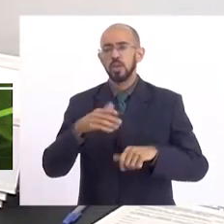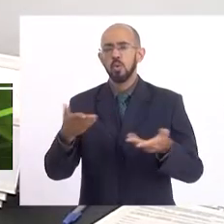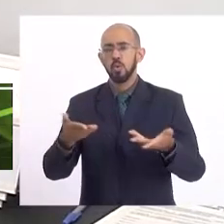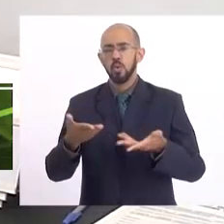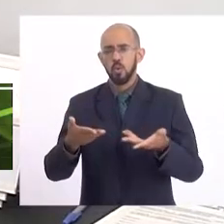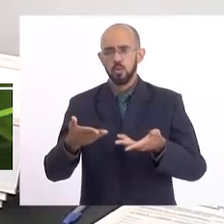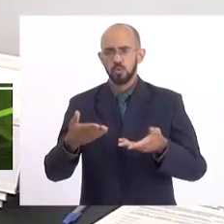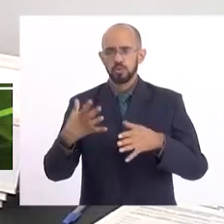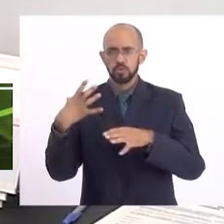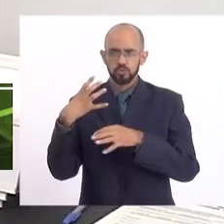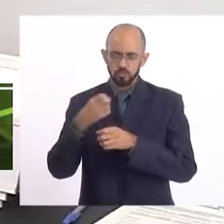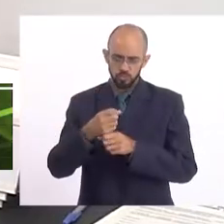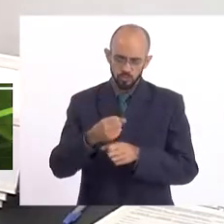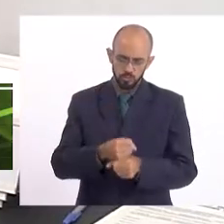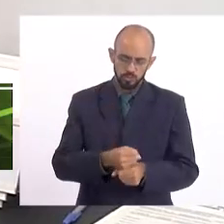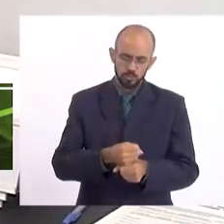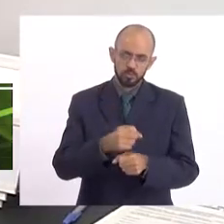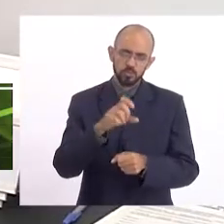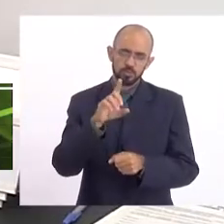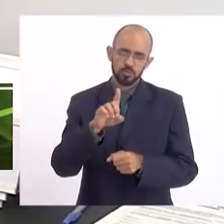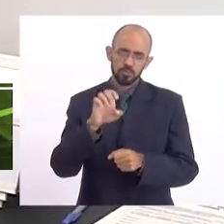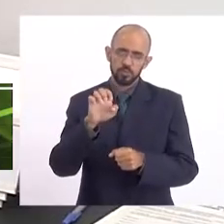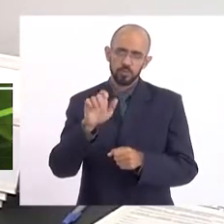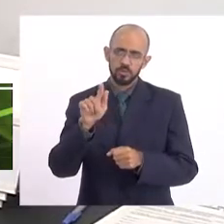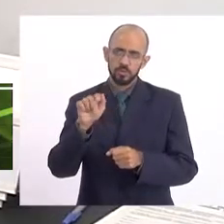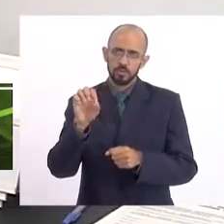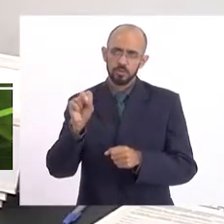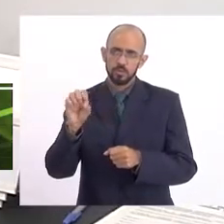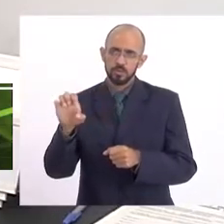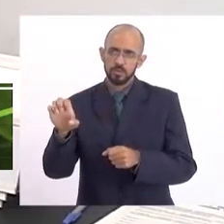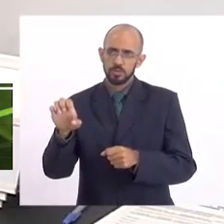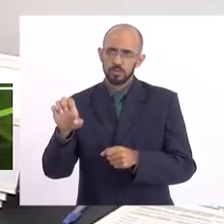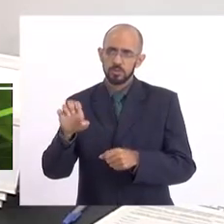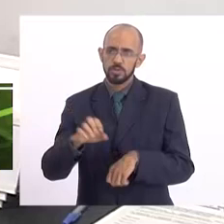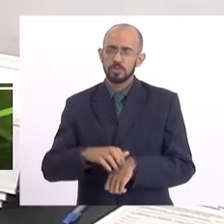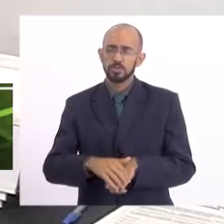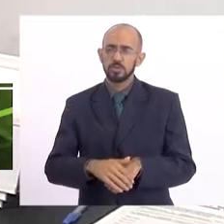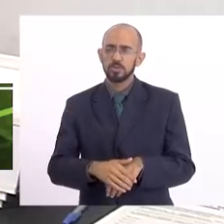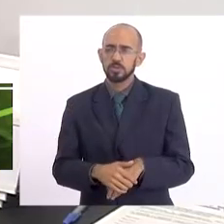última atualização que o Degasi fez em 22/6/21,